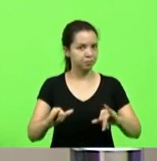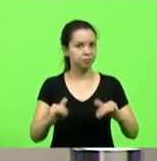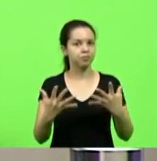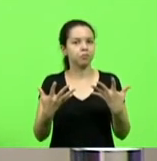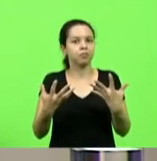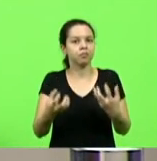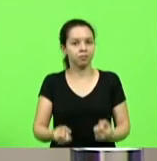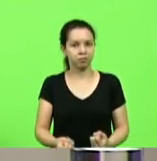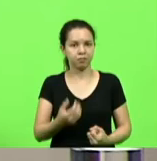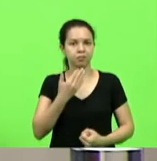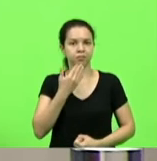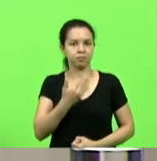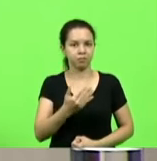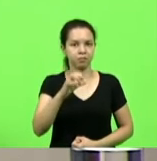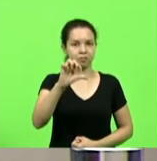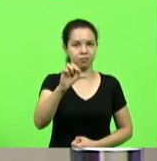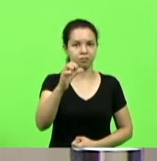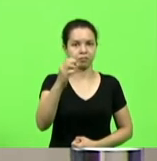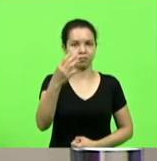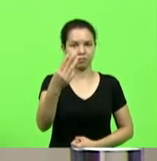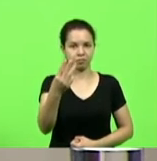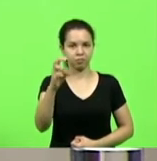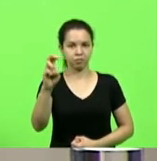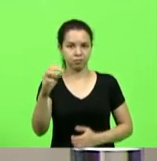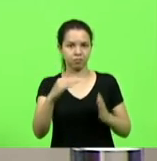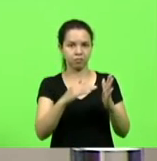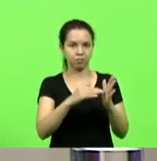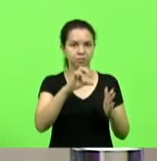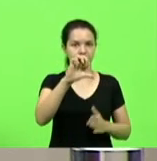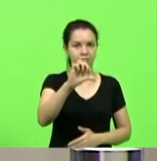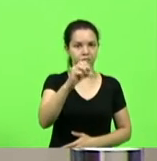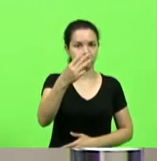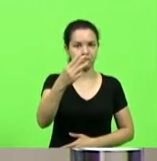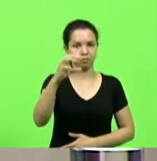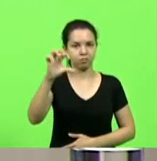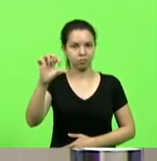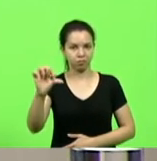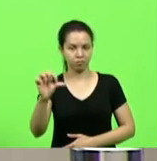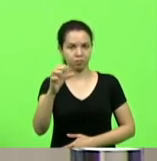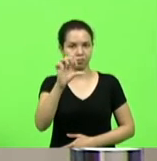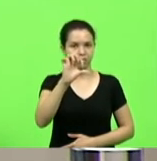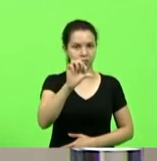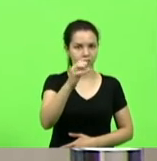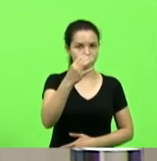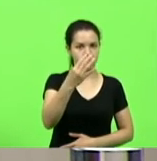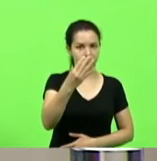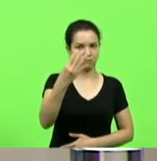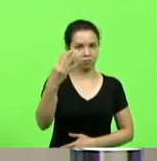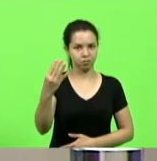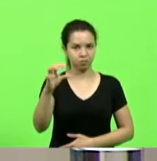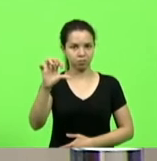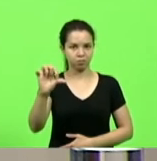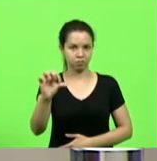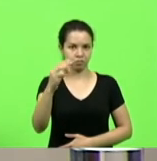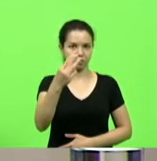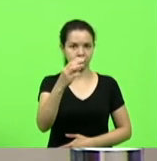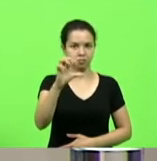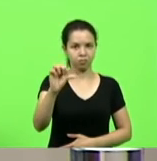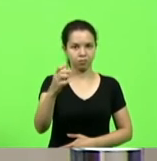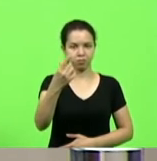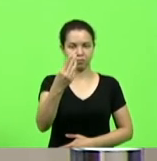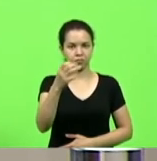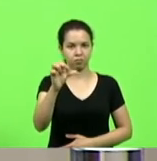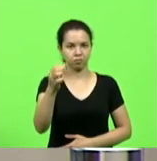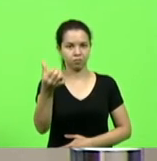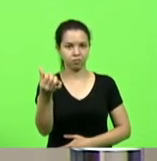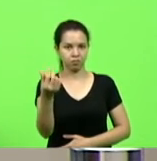requerimentos. Requerimentos 935 a 939, 944 a 957, 959 a 961